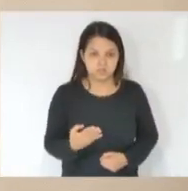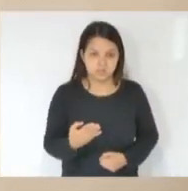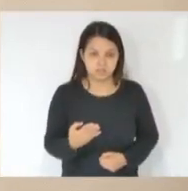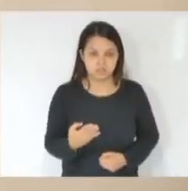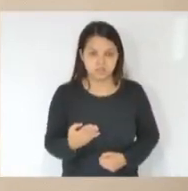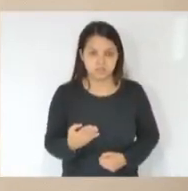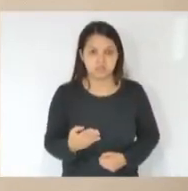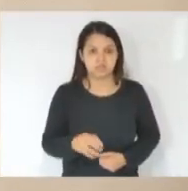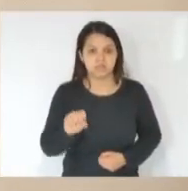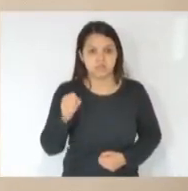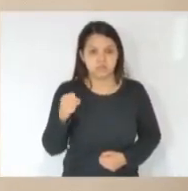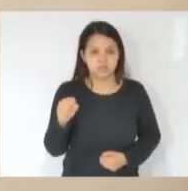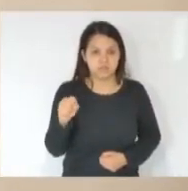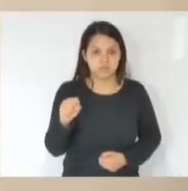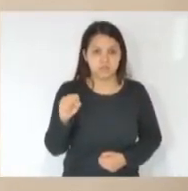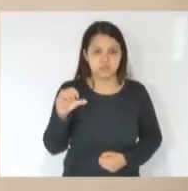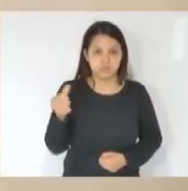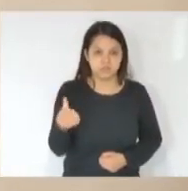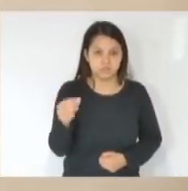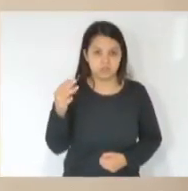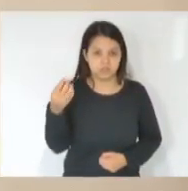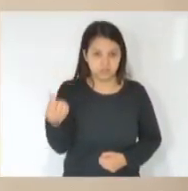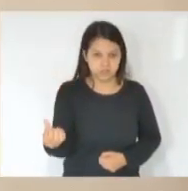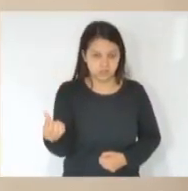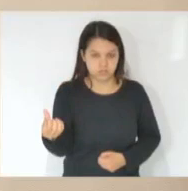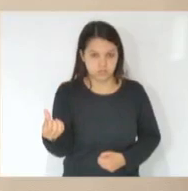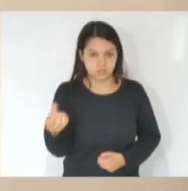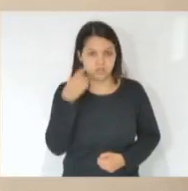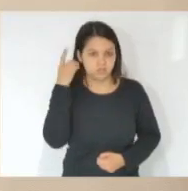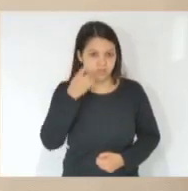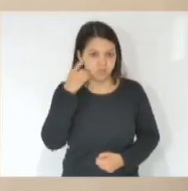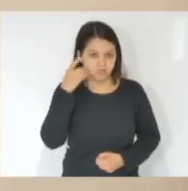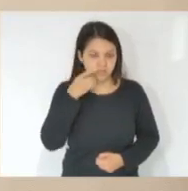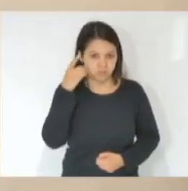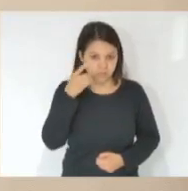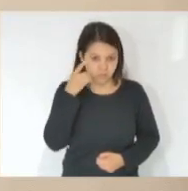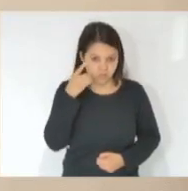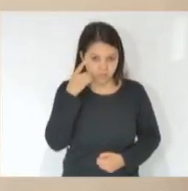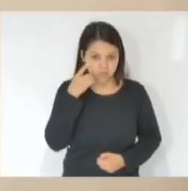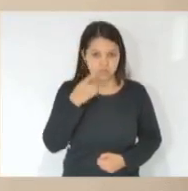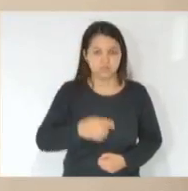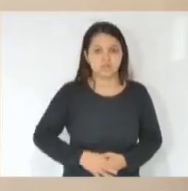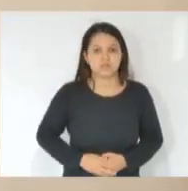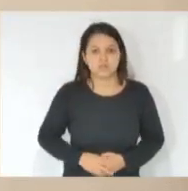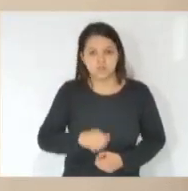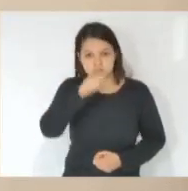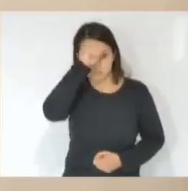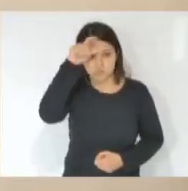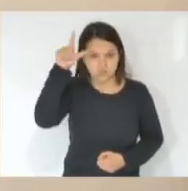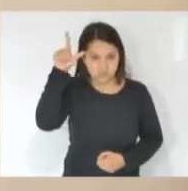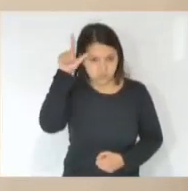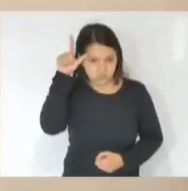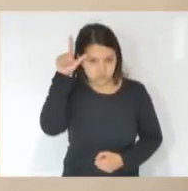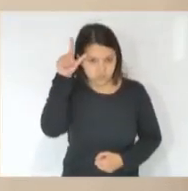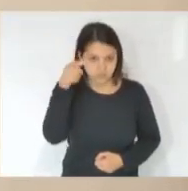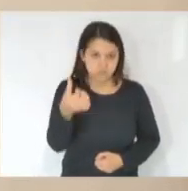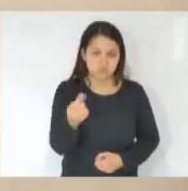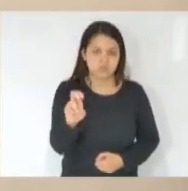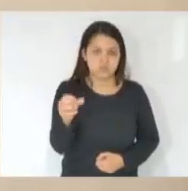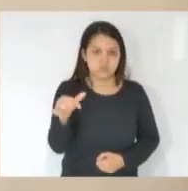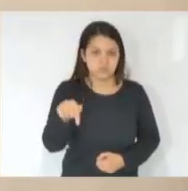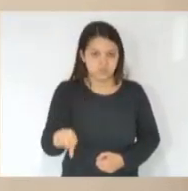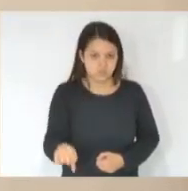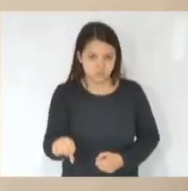Requerimento 866, deputado Altair Silva. Requerimento 867, deputado Laércio Schuster.